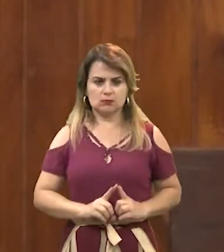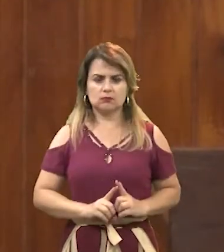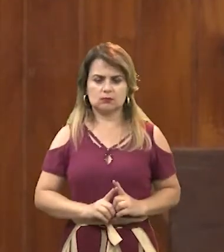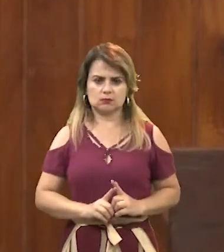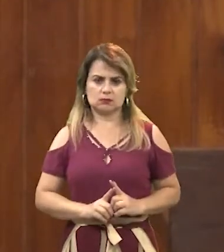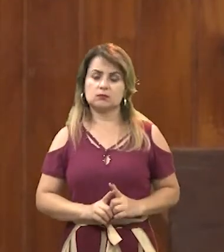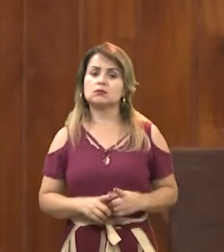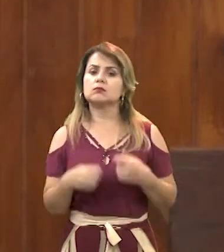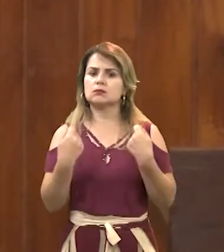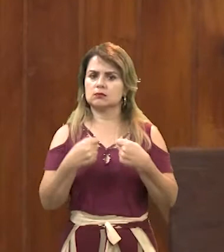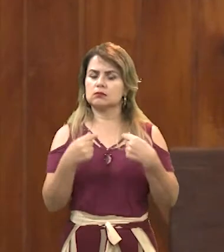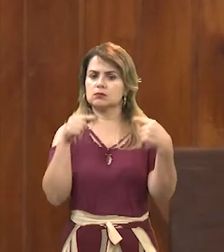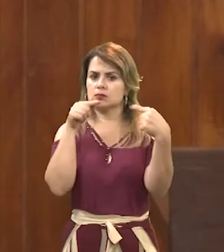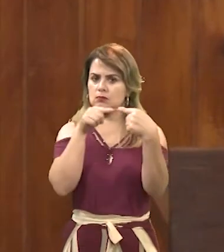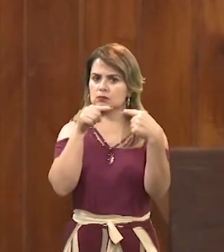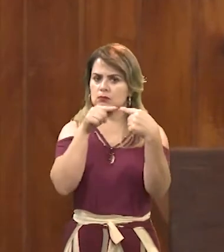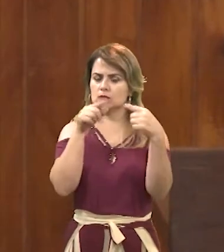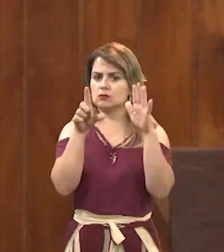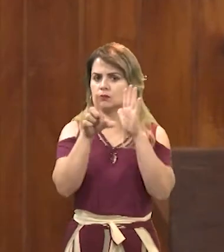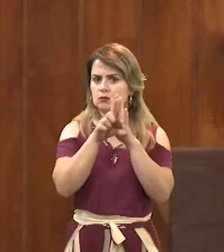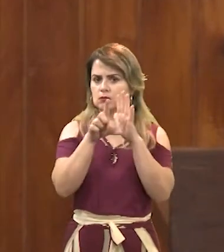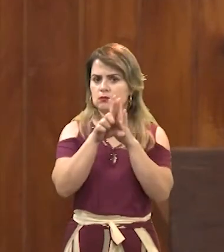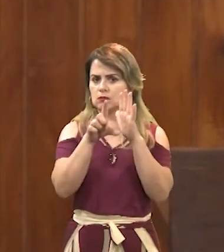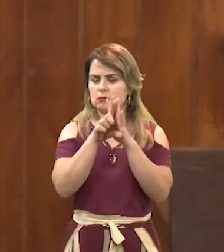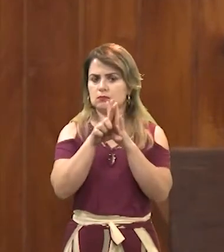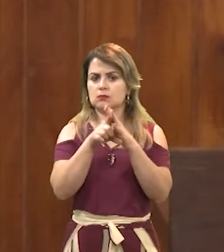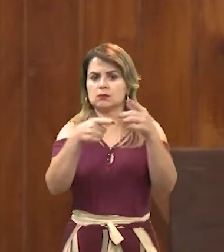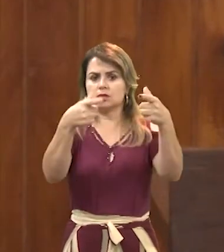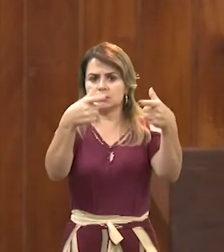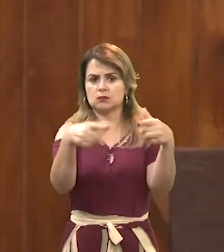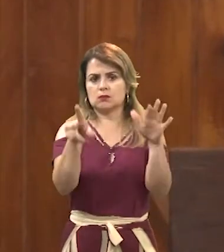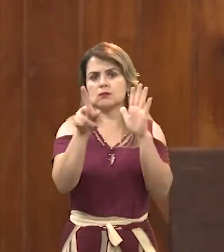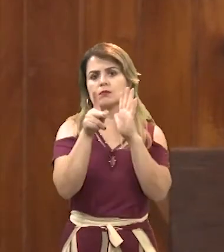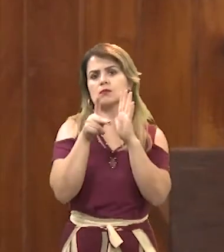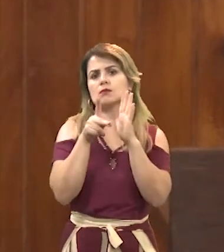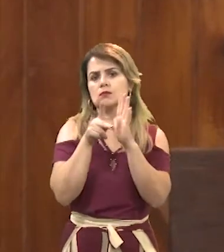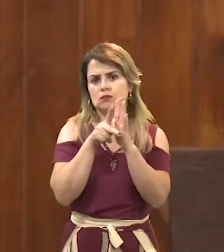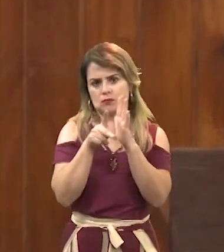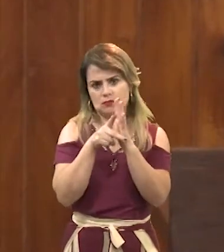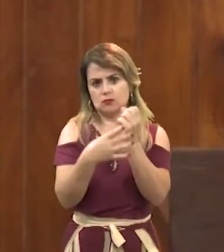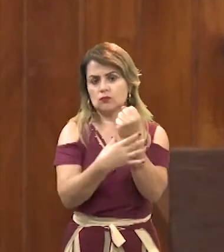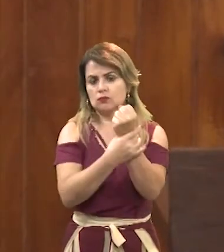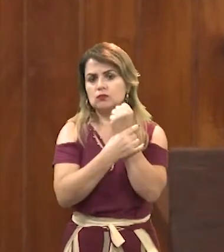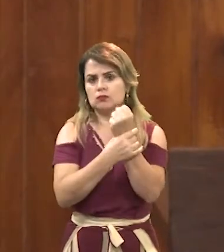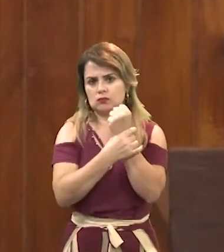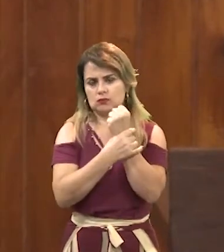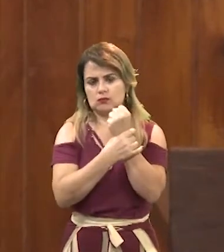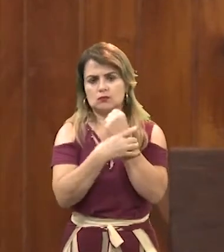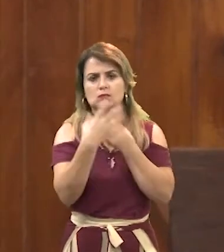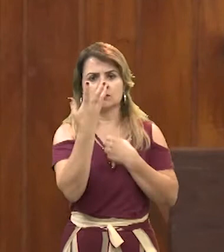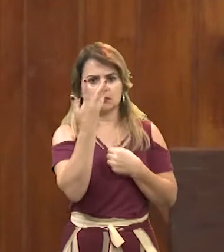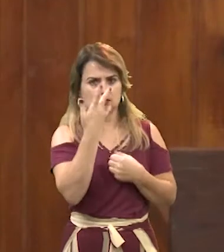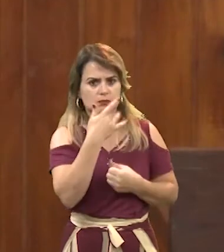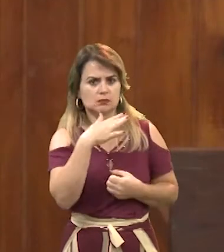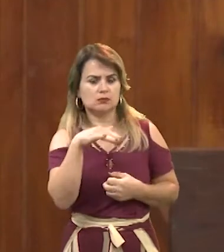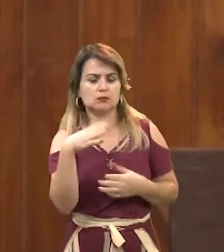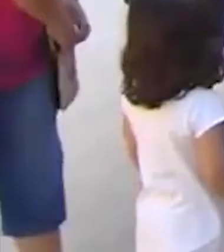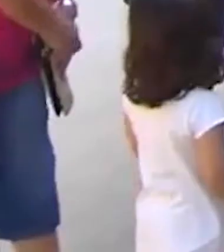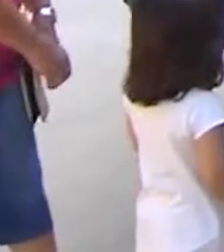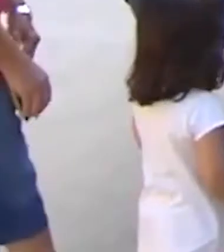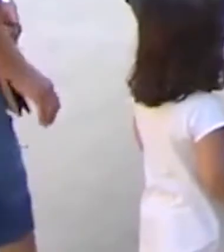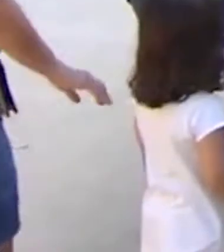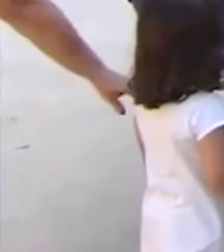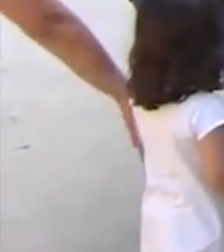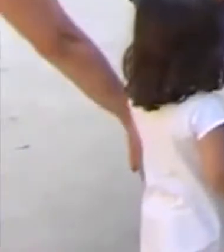termos desta lei, espaços adaptados e seguros para a interação, o divertimento e o desenvolvimento do ato